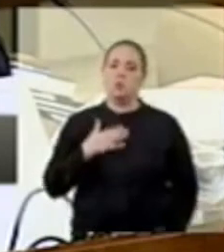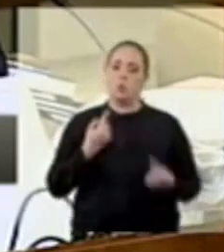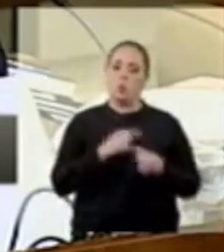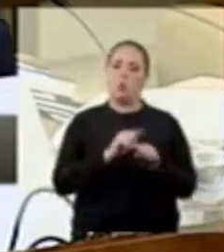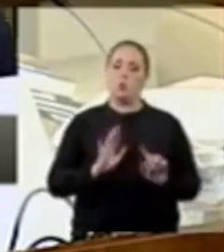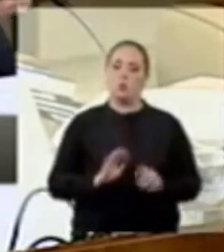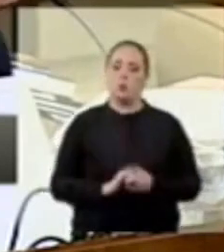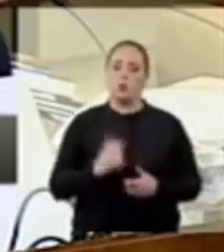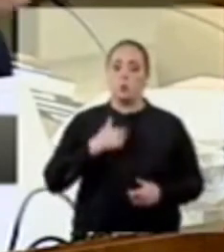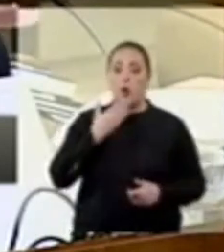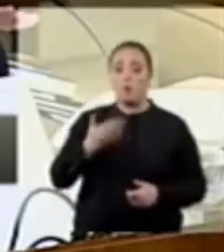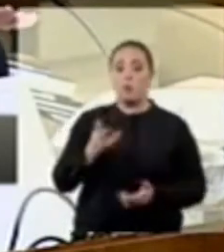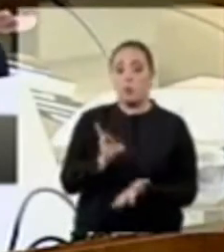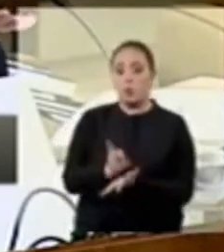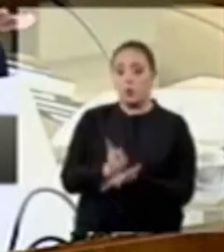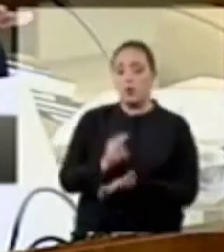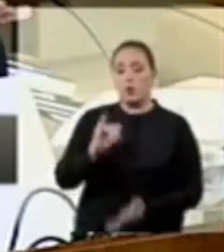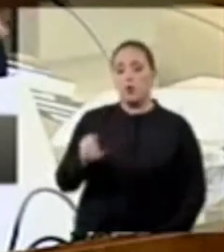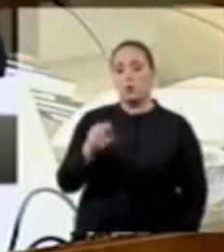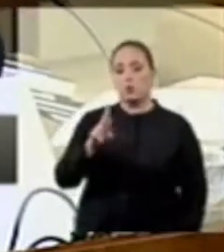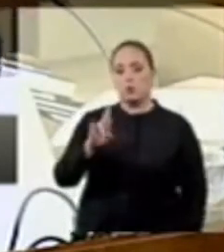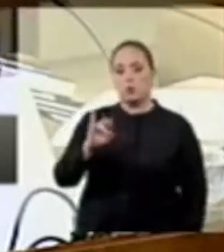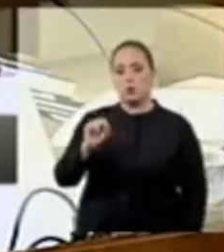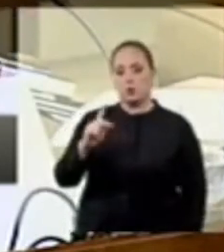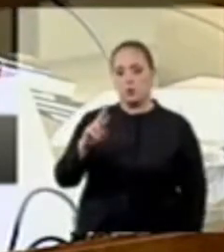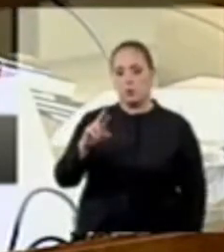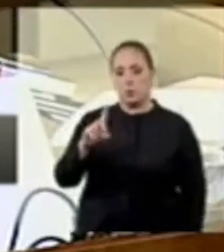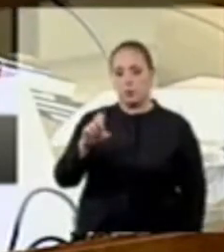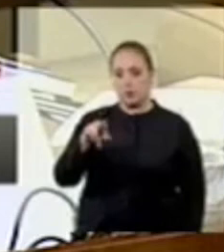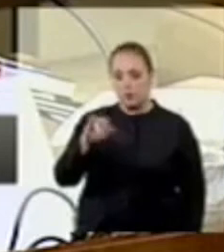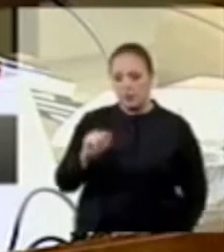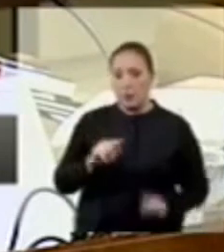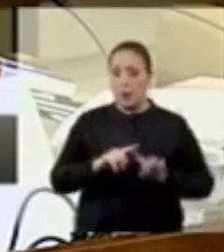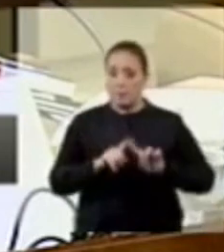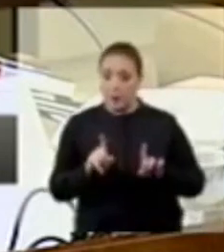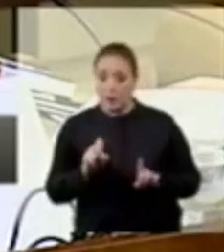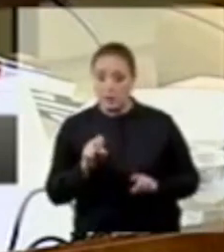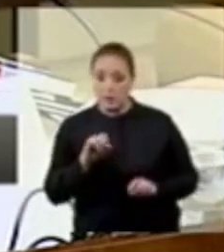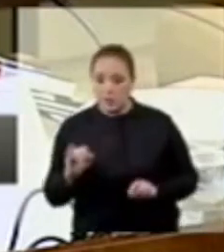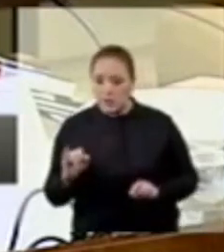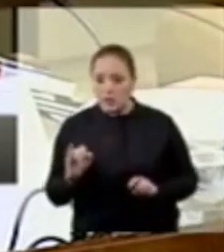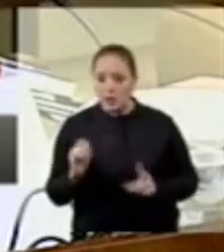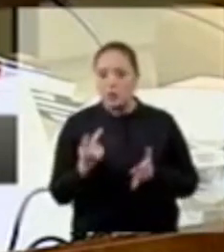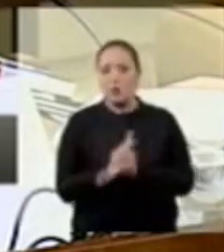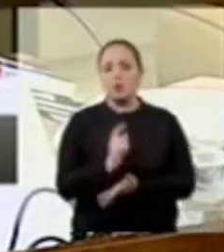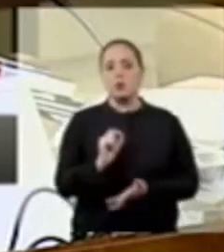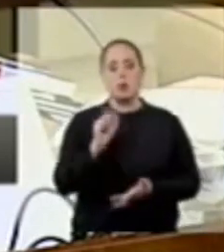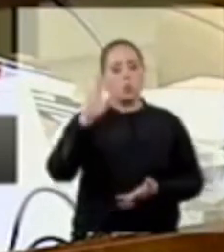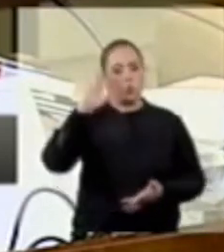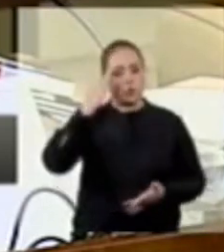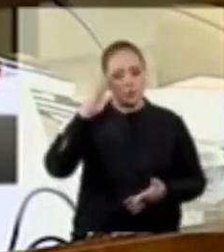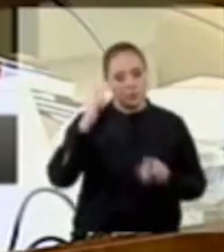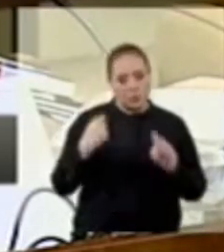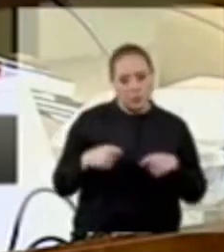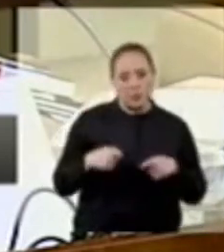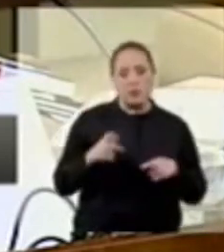que sou a favor de manter a jurisprudência mas se prevalecer o entendimento de que deva